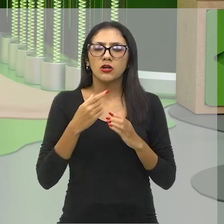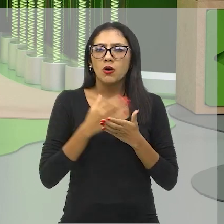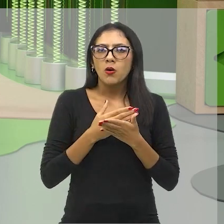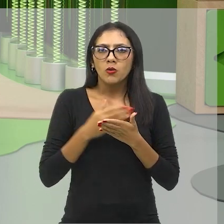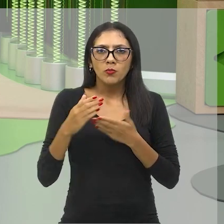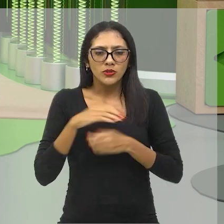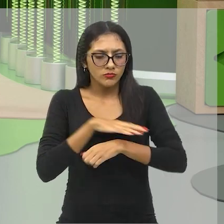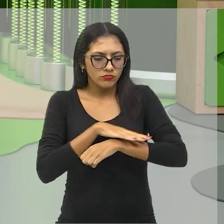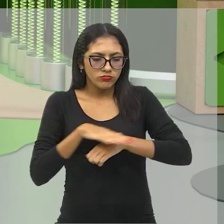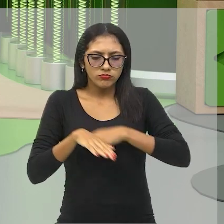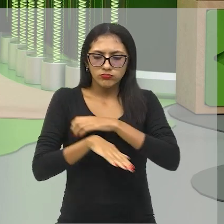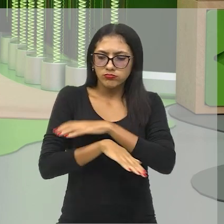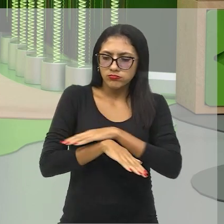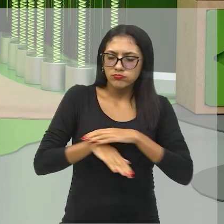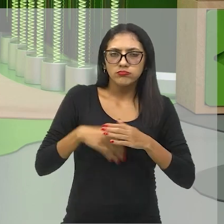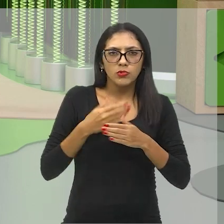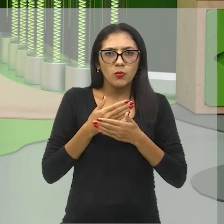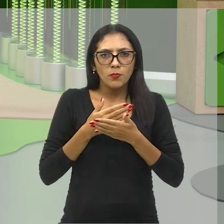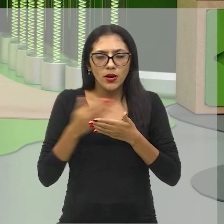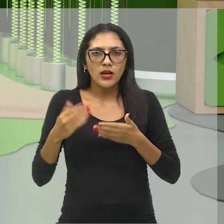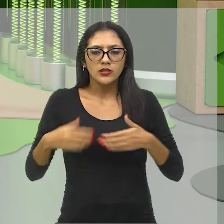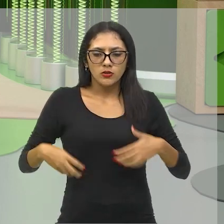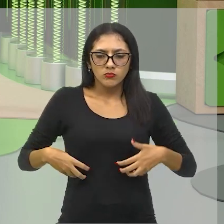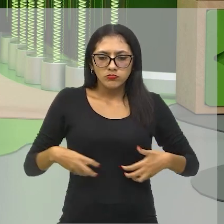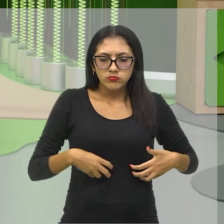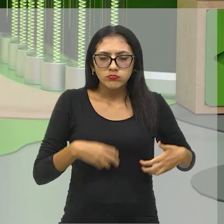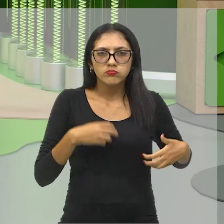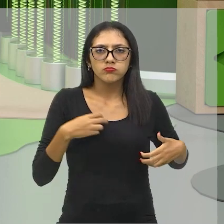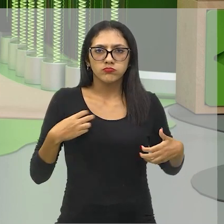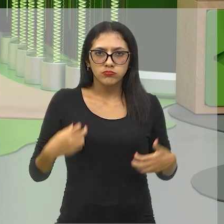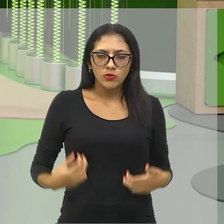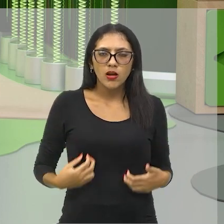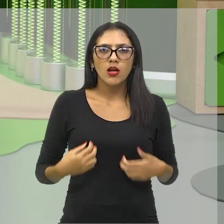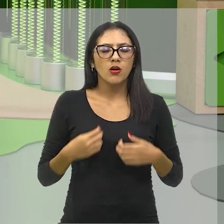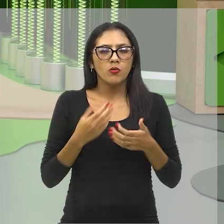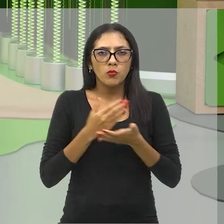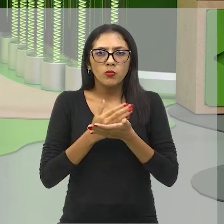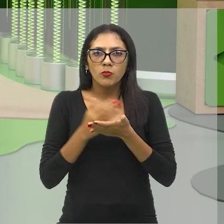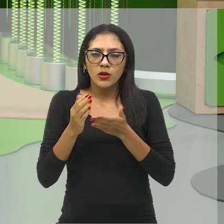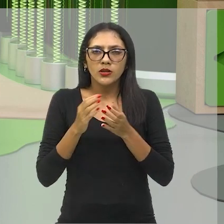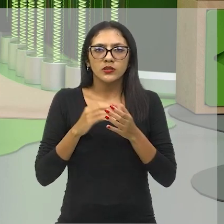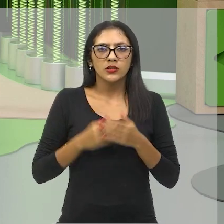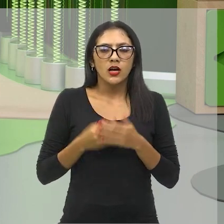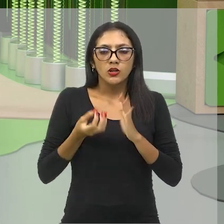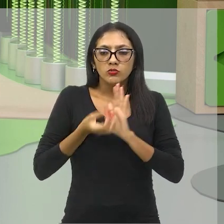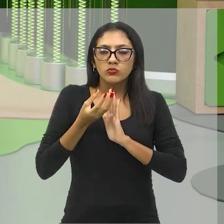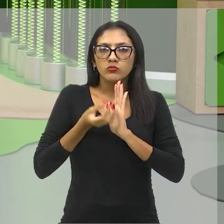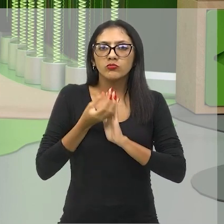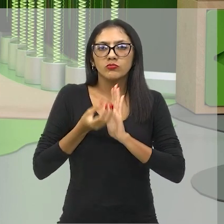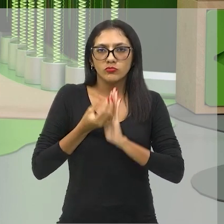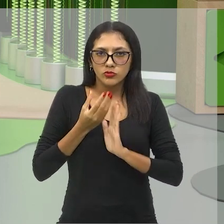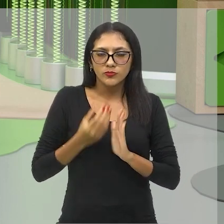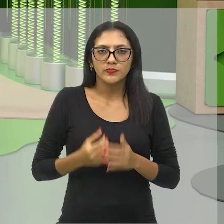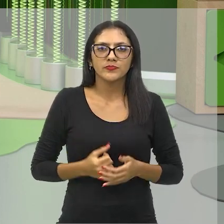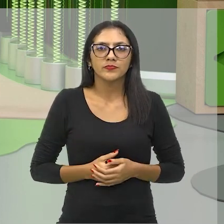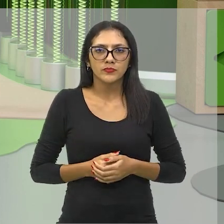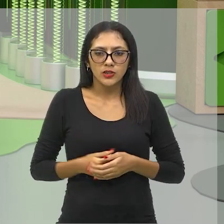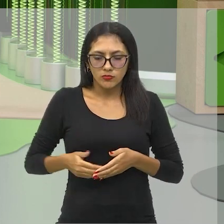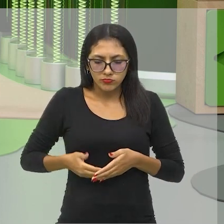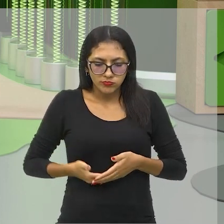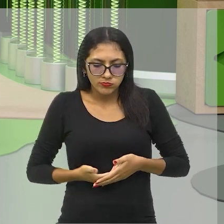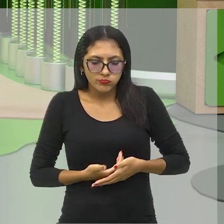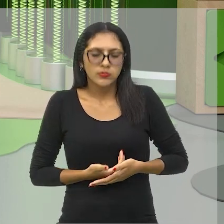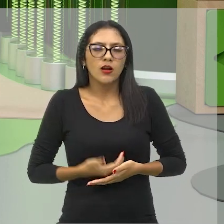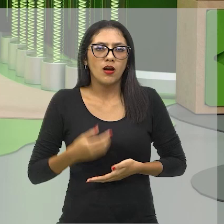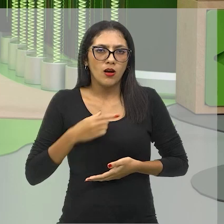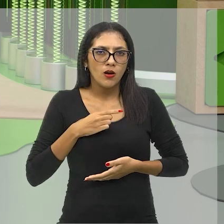os olhos, né? Os outros órgãos, por exemplo, o sistema nervoso da criança é formado, até com que chegue vão